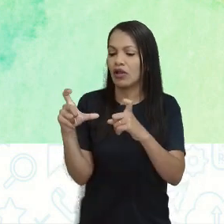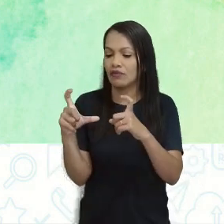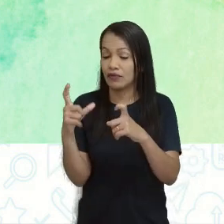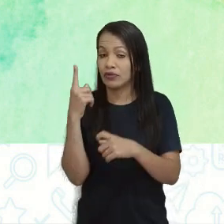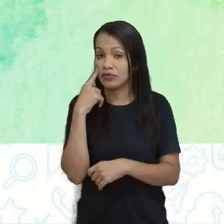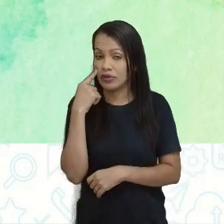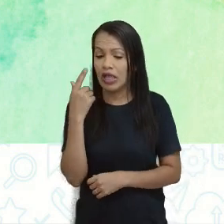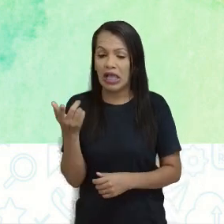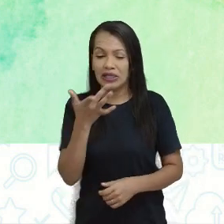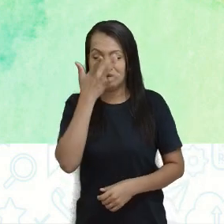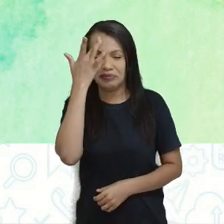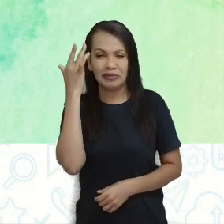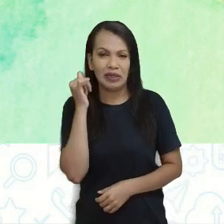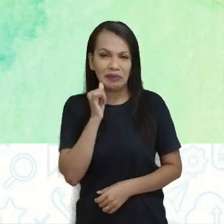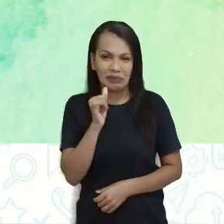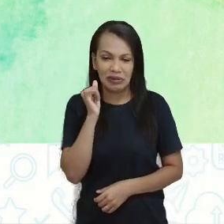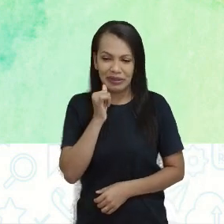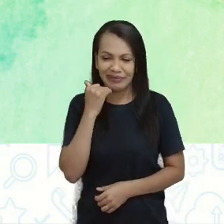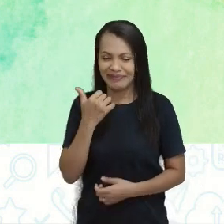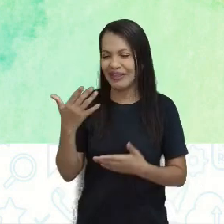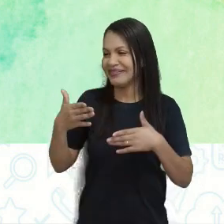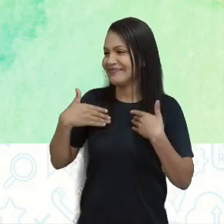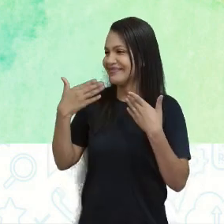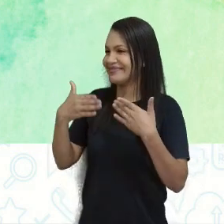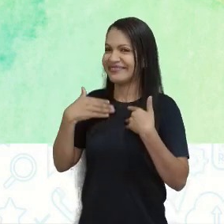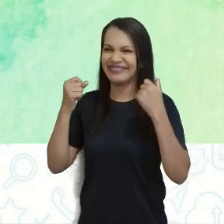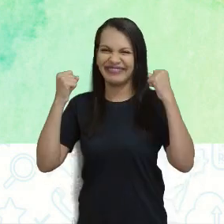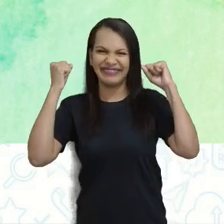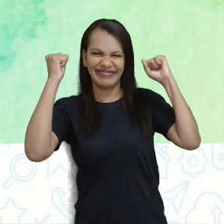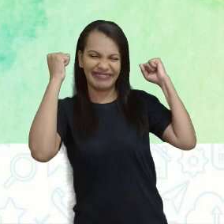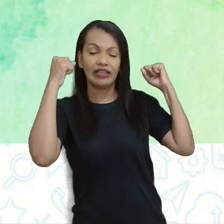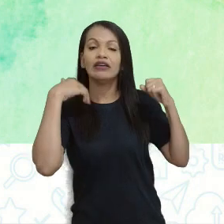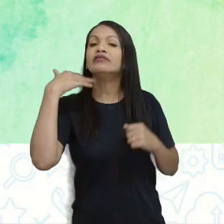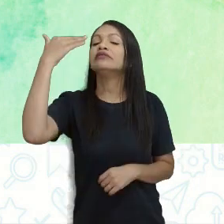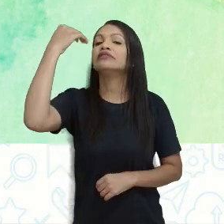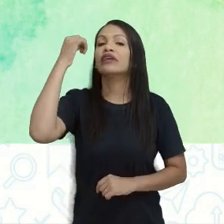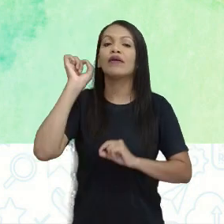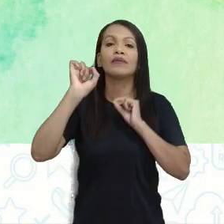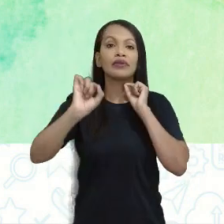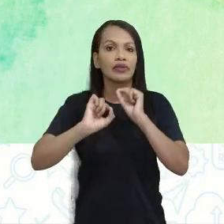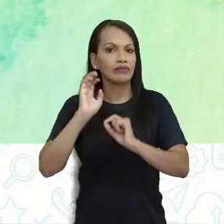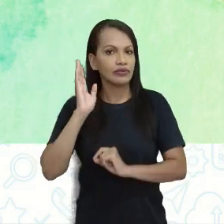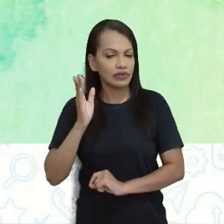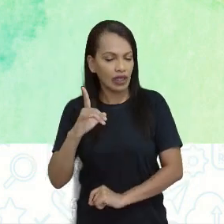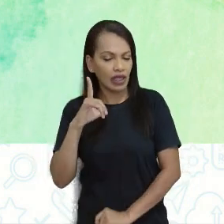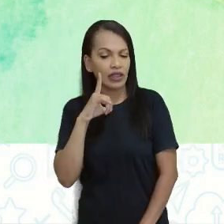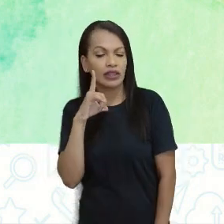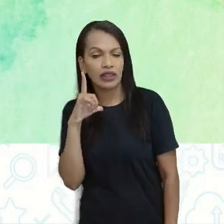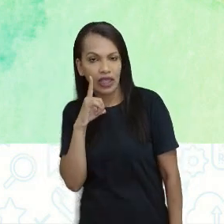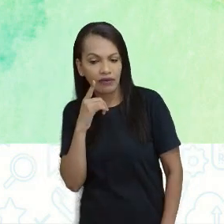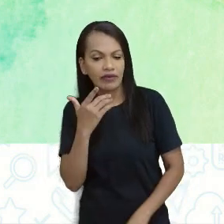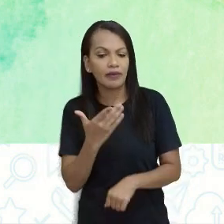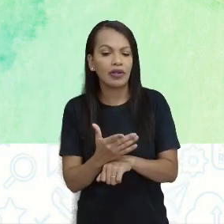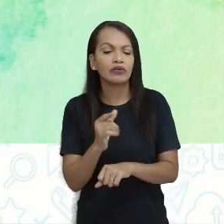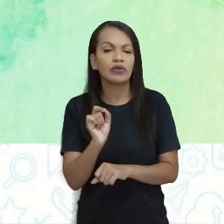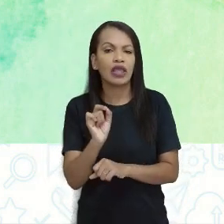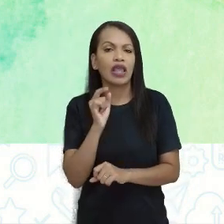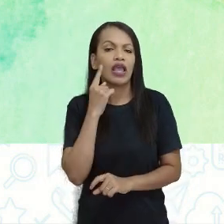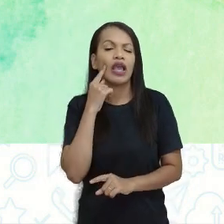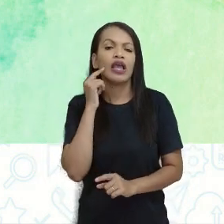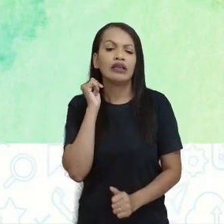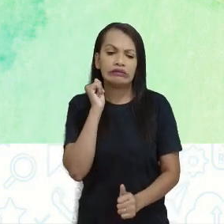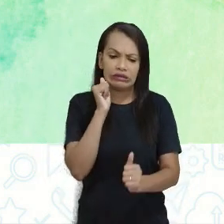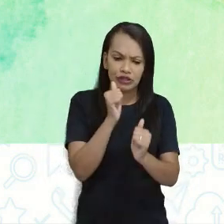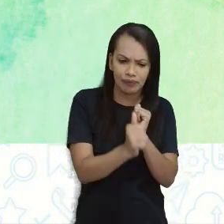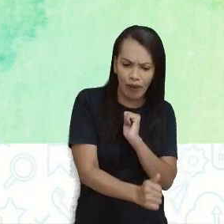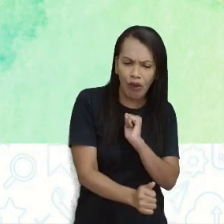né, empolgadas e tudo mais. E a gente sabe, né, que já teve essa prática de remo,